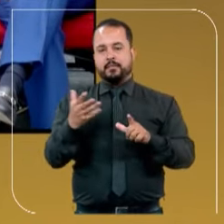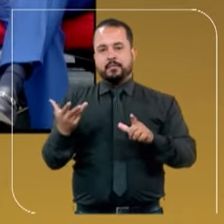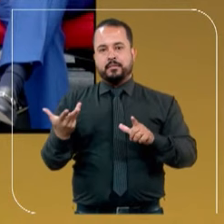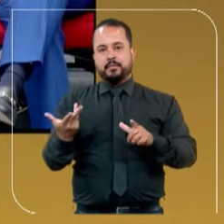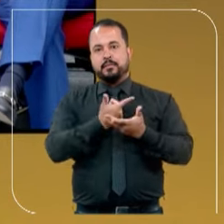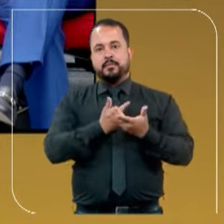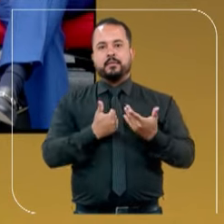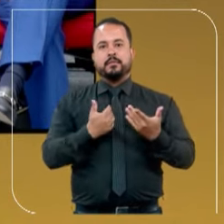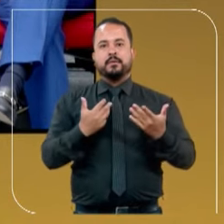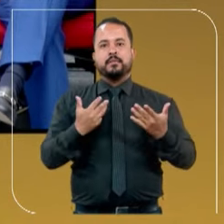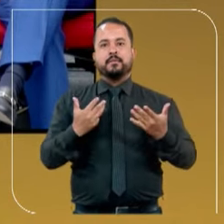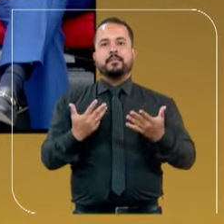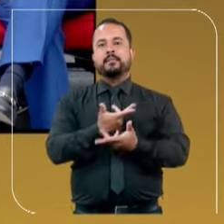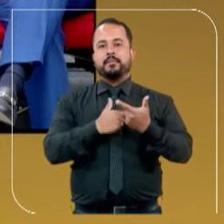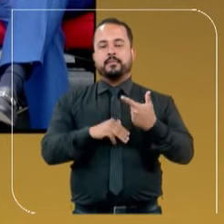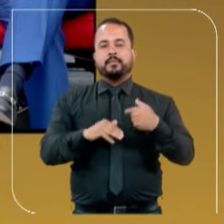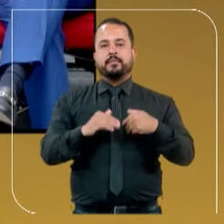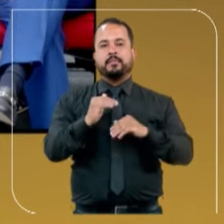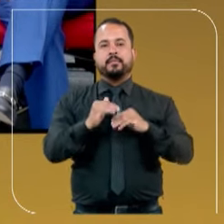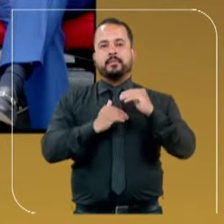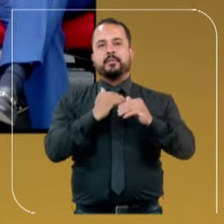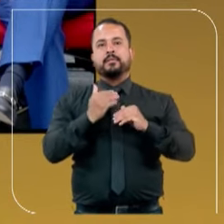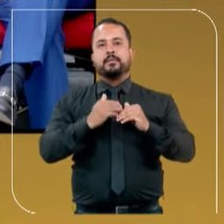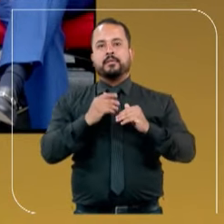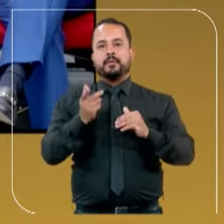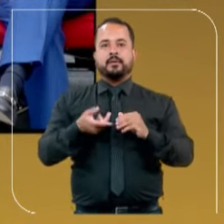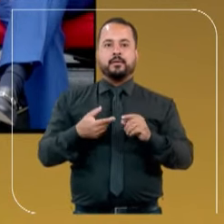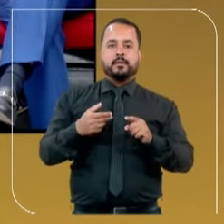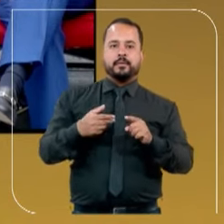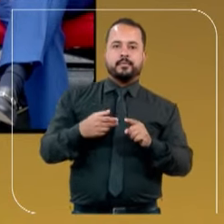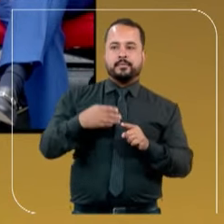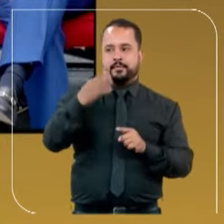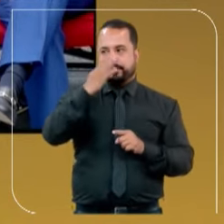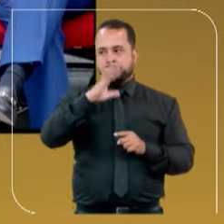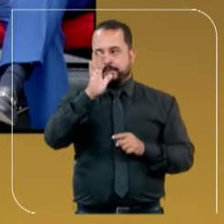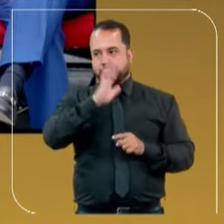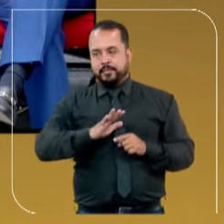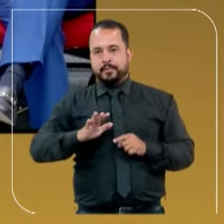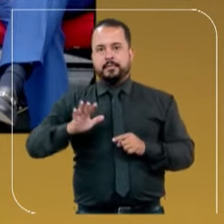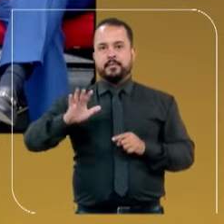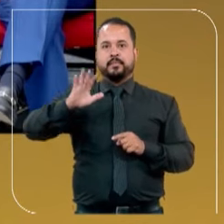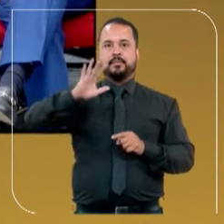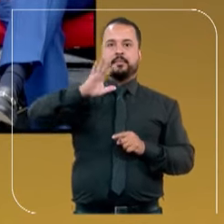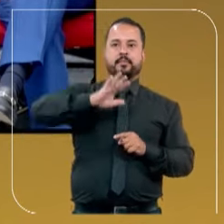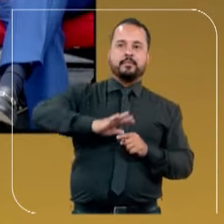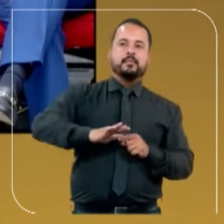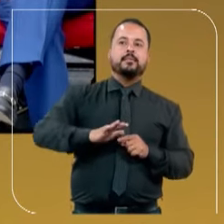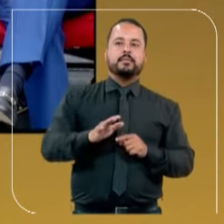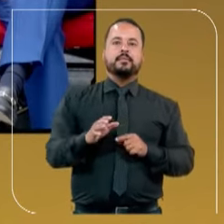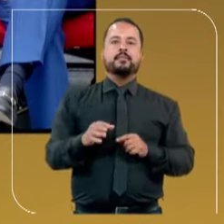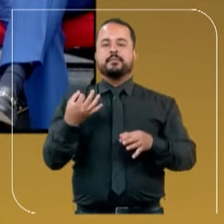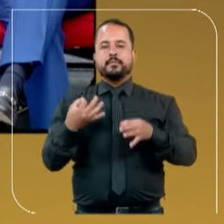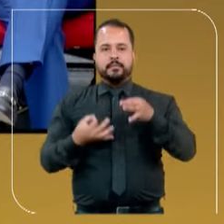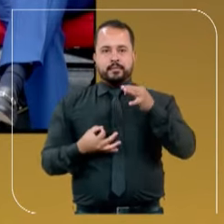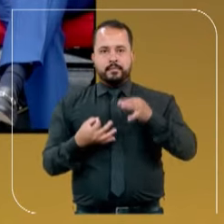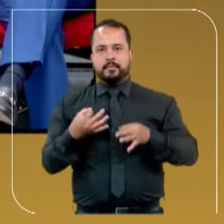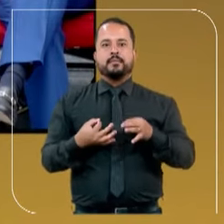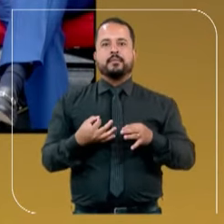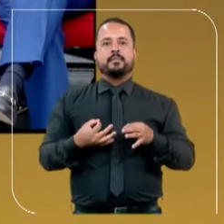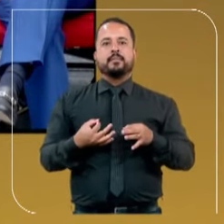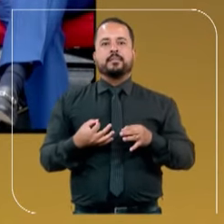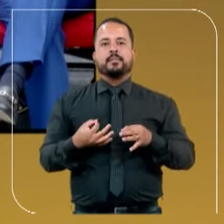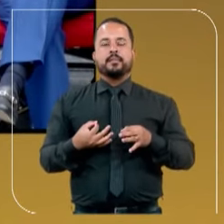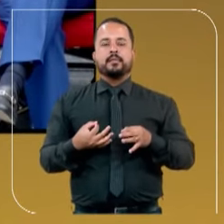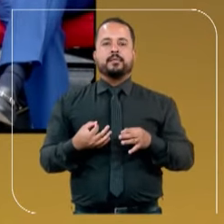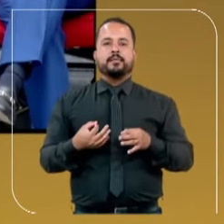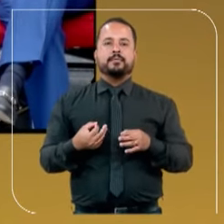a rede nacional, que hoje faz com que os cursos da magistratura trafeguem e sejam abertos a todos